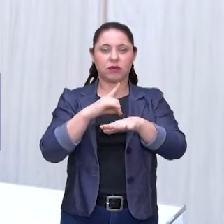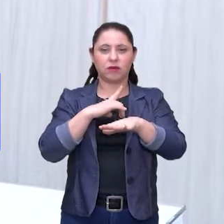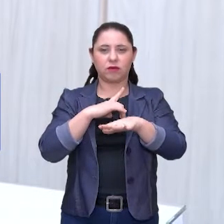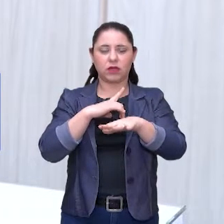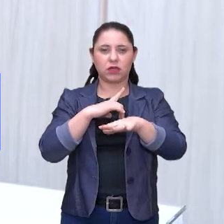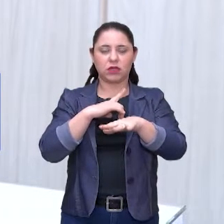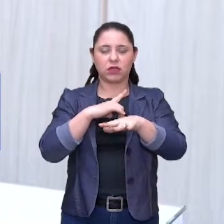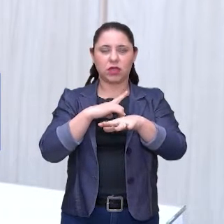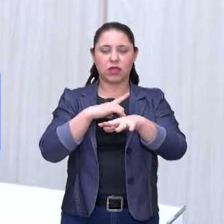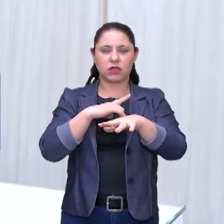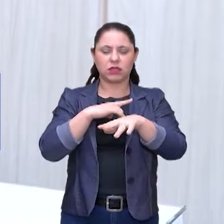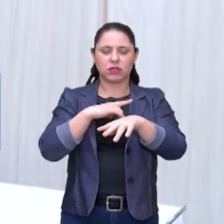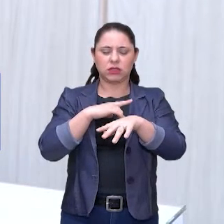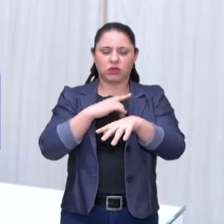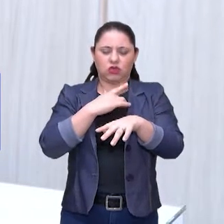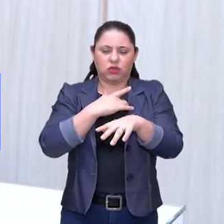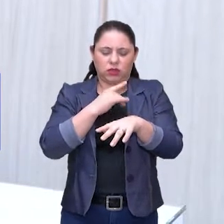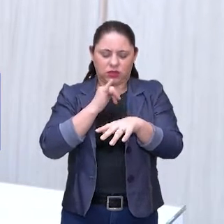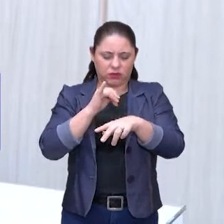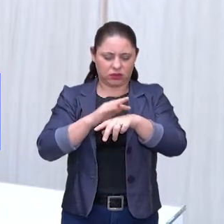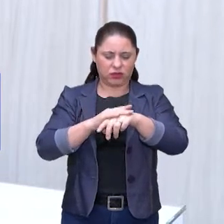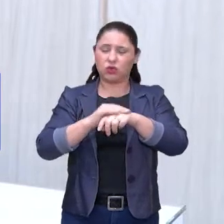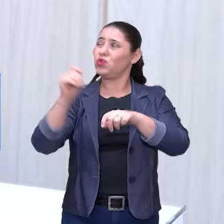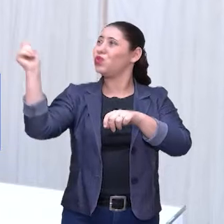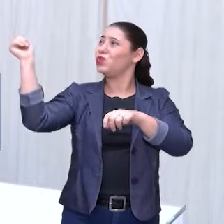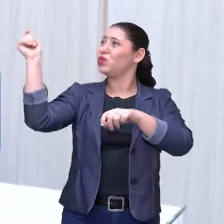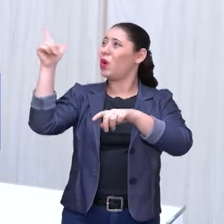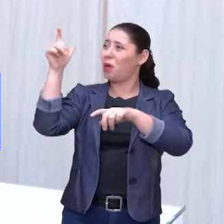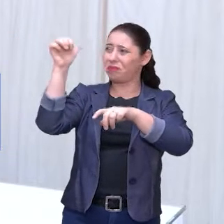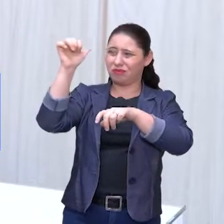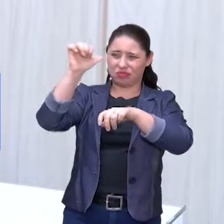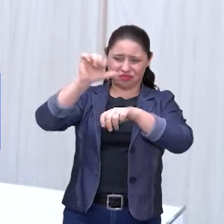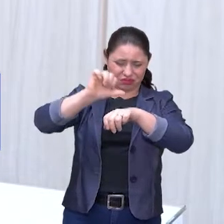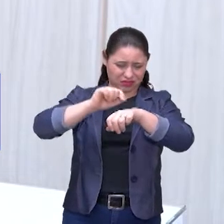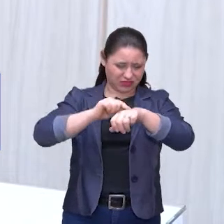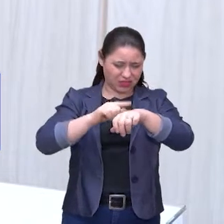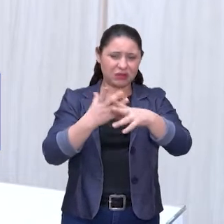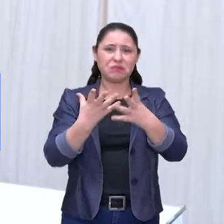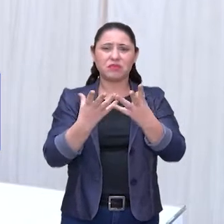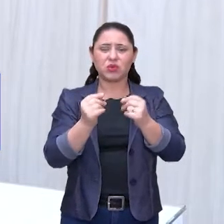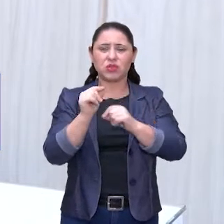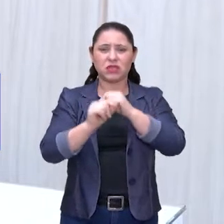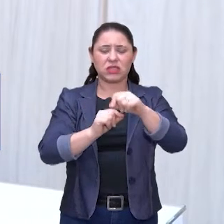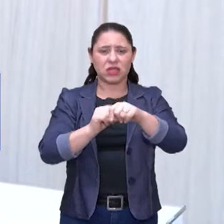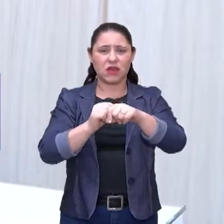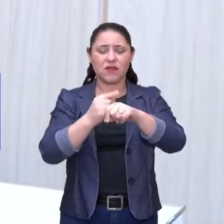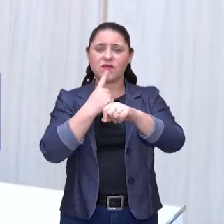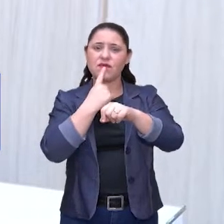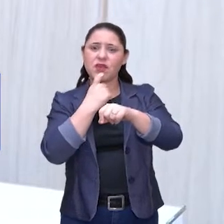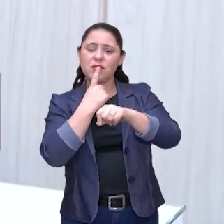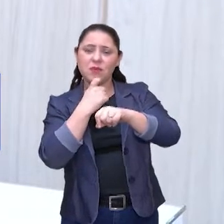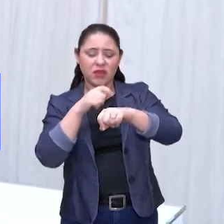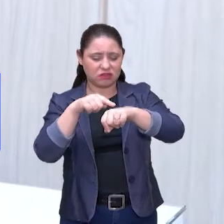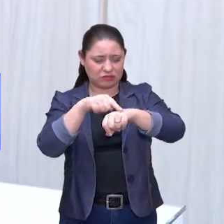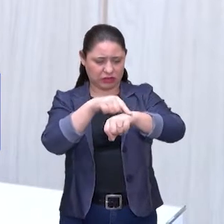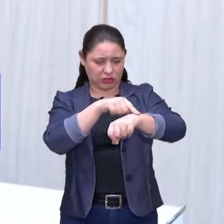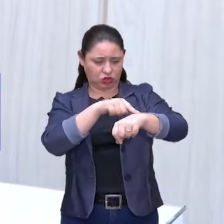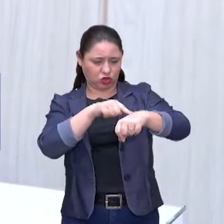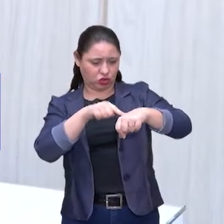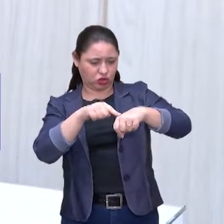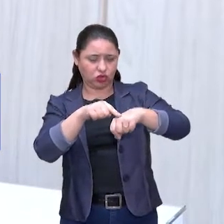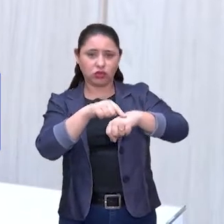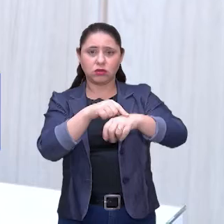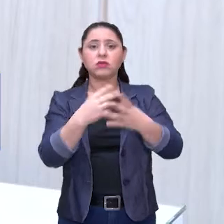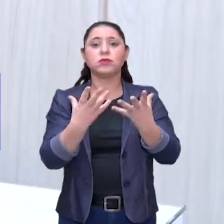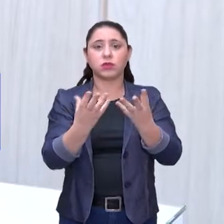a gente vai ter fotossensibilidade. Então o sol piora e vai ter muito avermelhação,